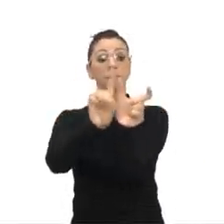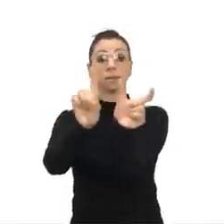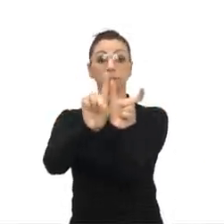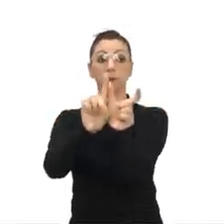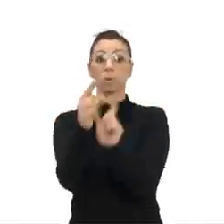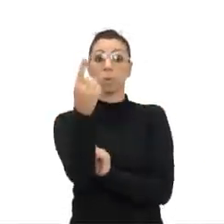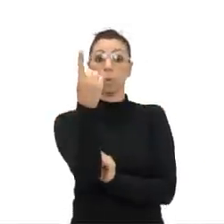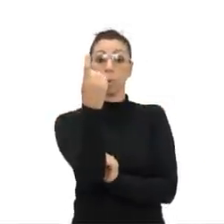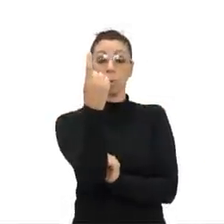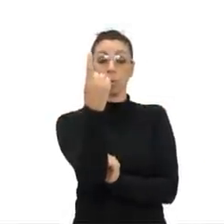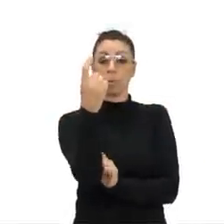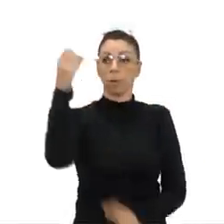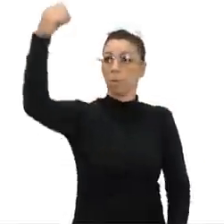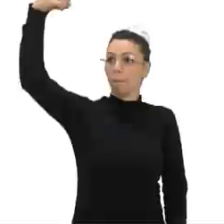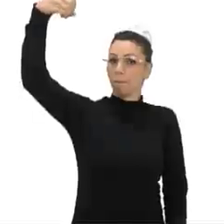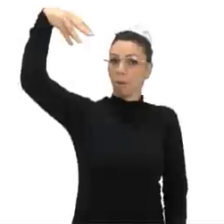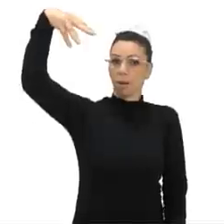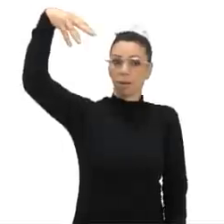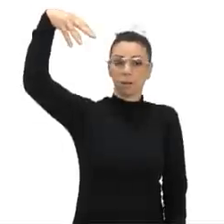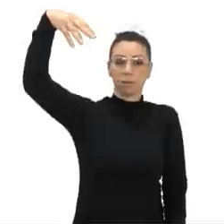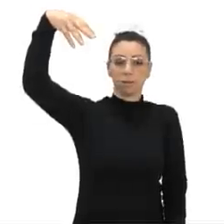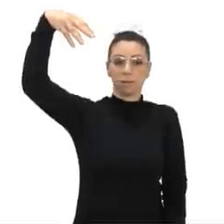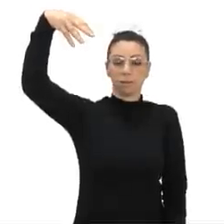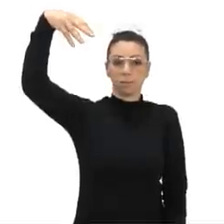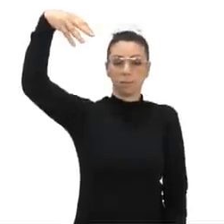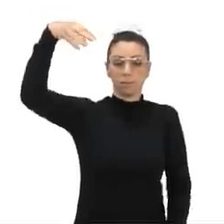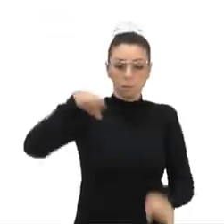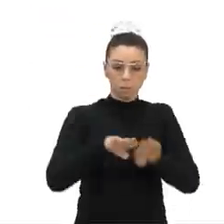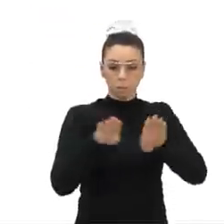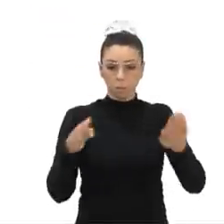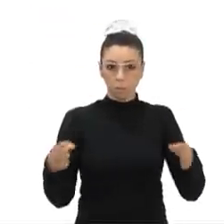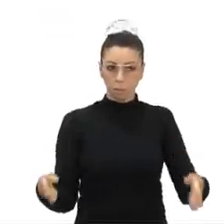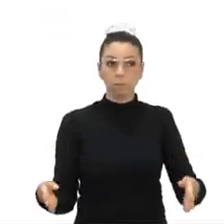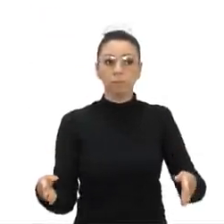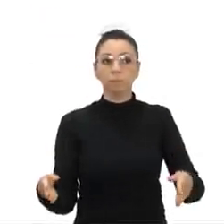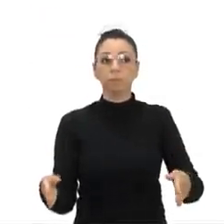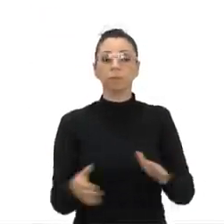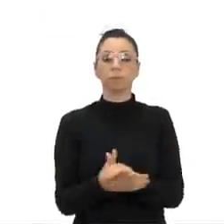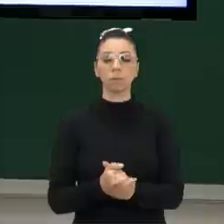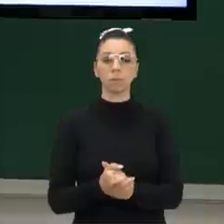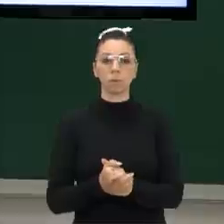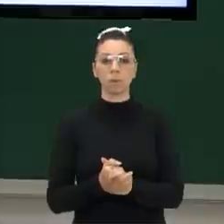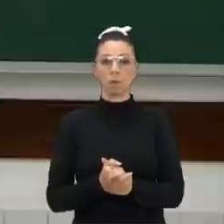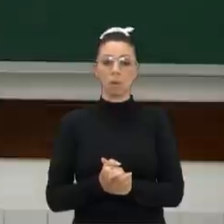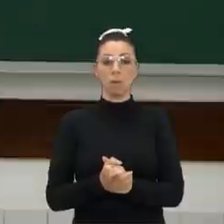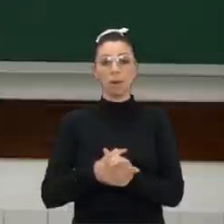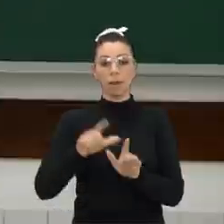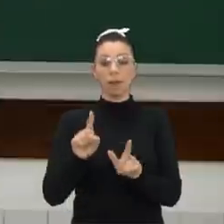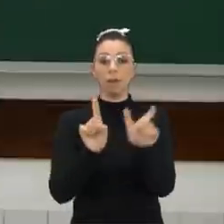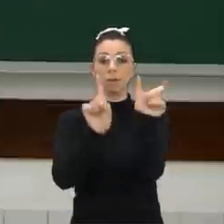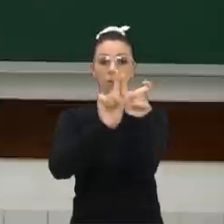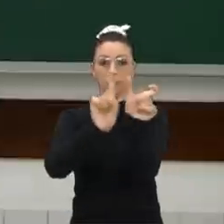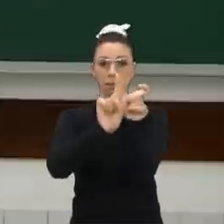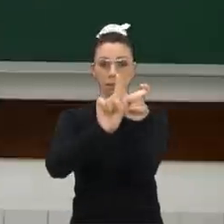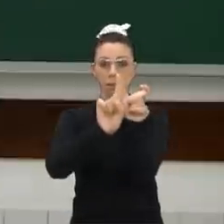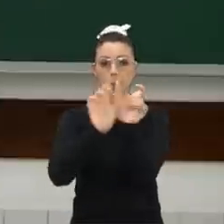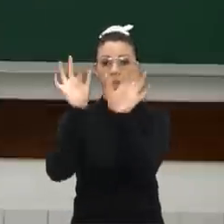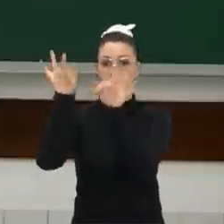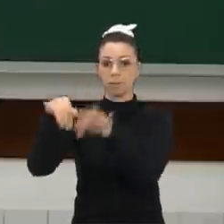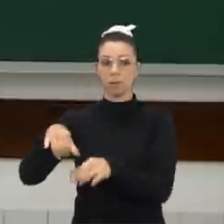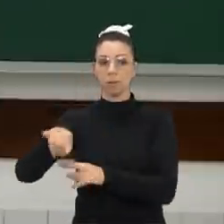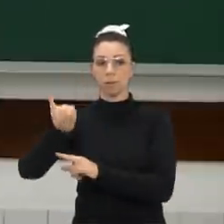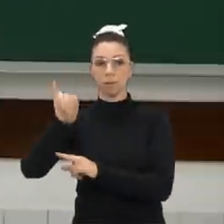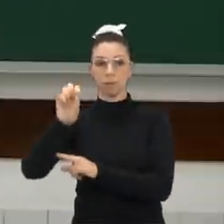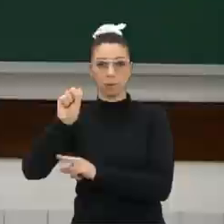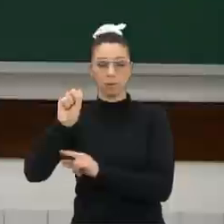única lâmpada em cima da mesa. A opção era there is. Tudo bem até aqui? Agora